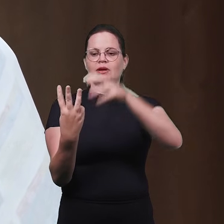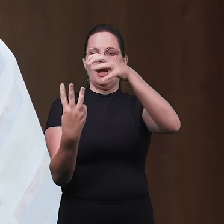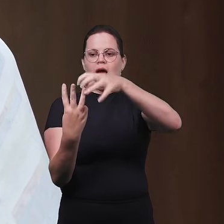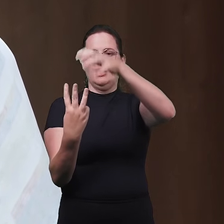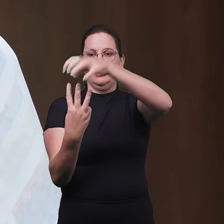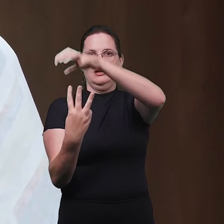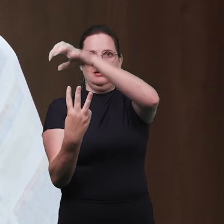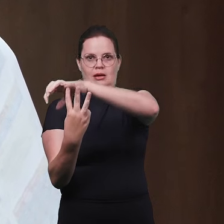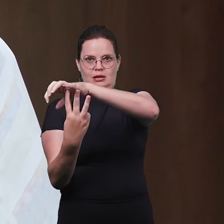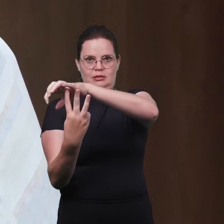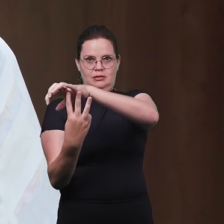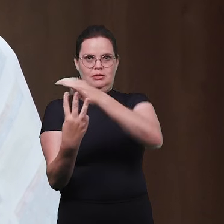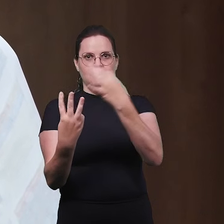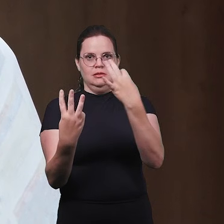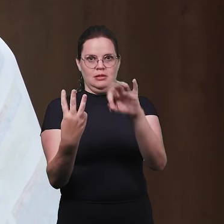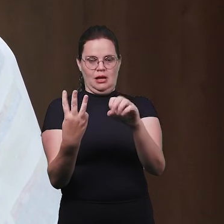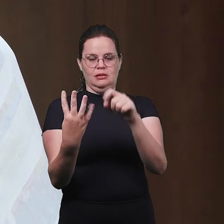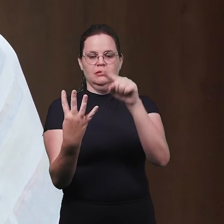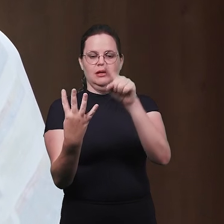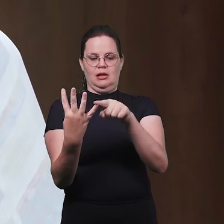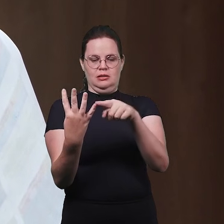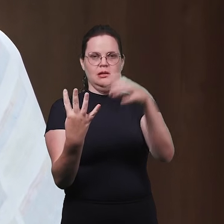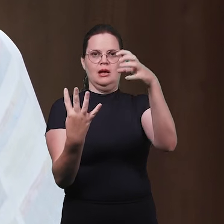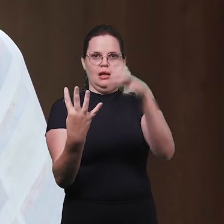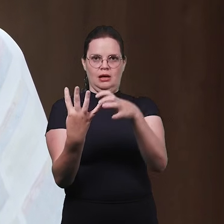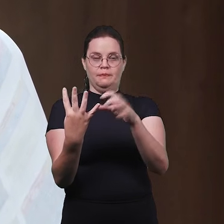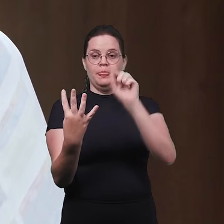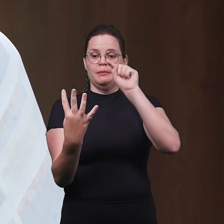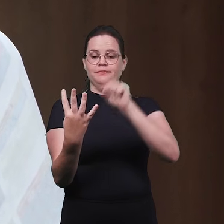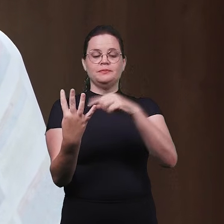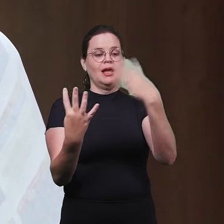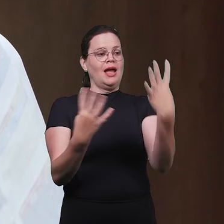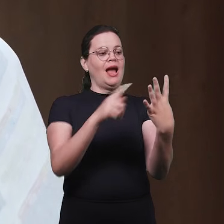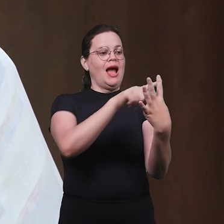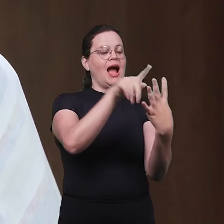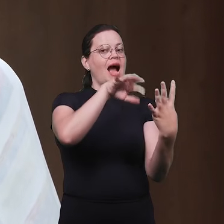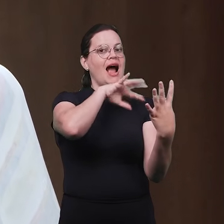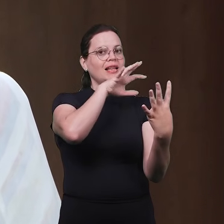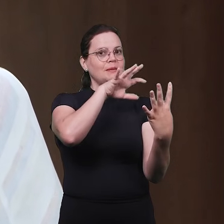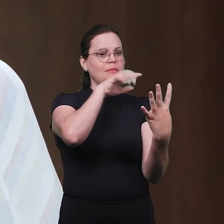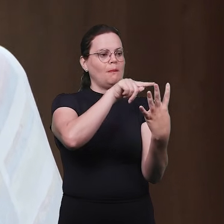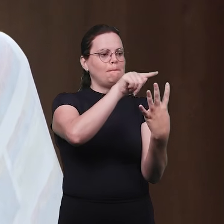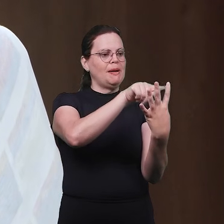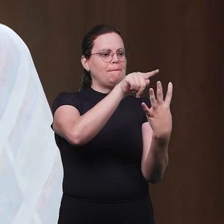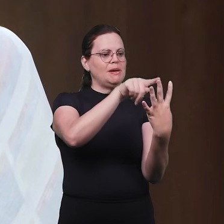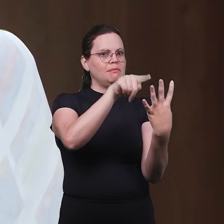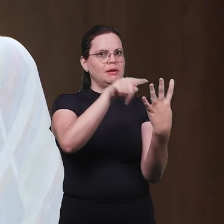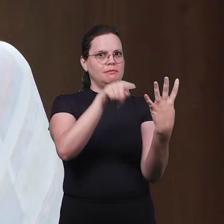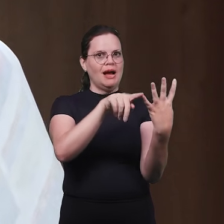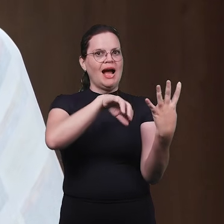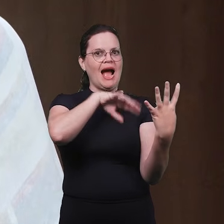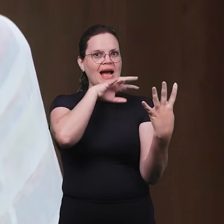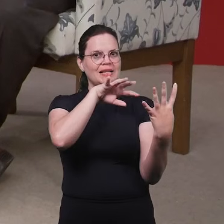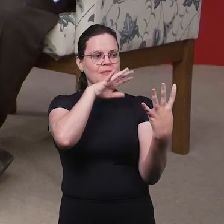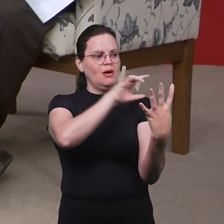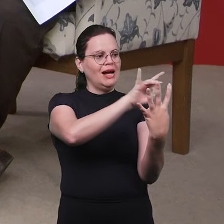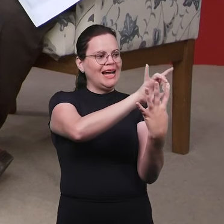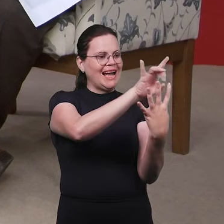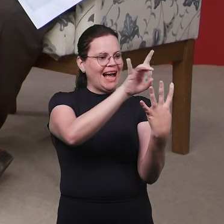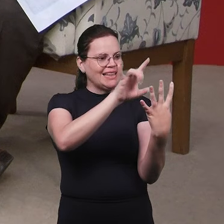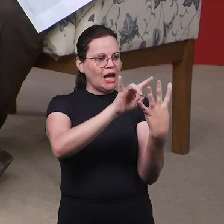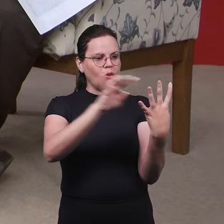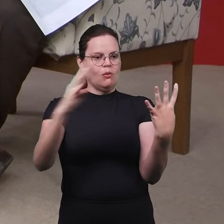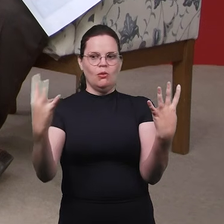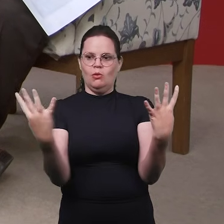no próprio capítulo 7 que mostram que os animais, cada animal desse representa um reino. Fazer uma pergunta ao pastor Antônio